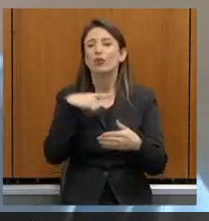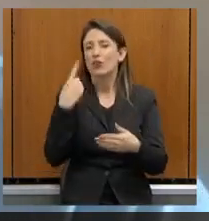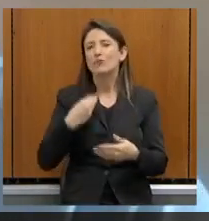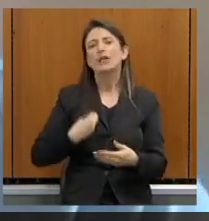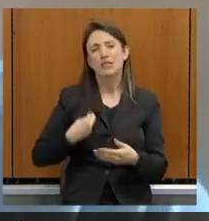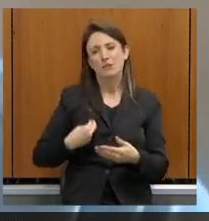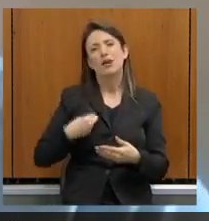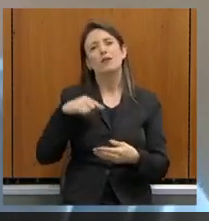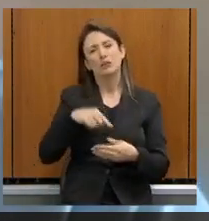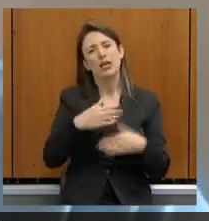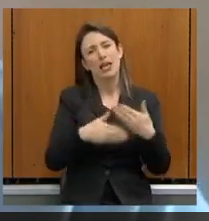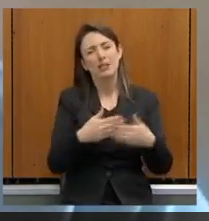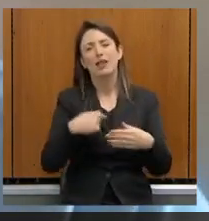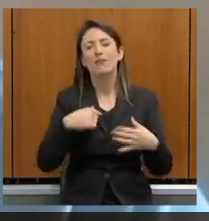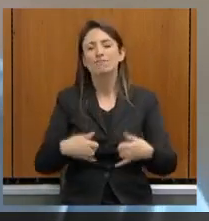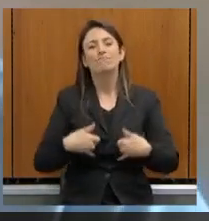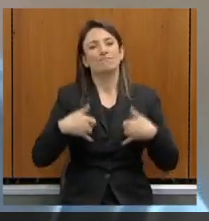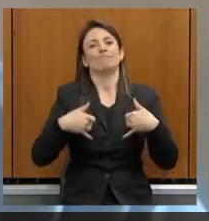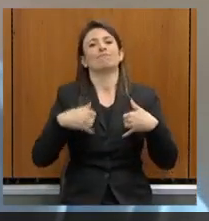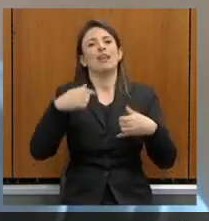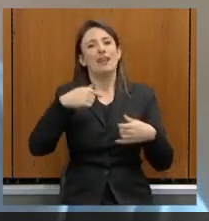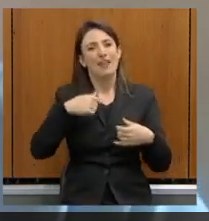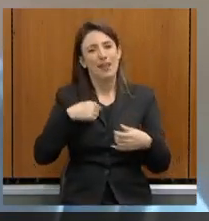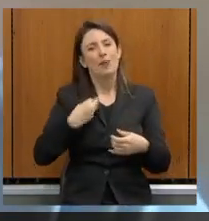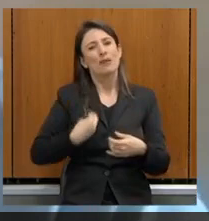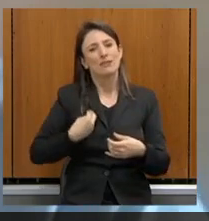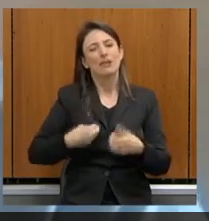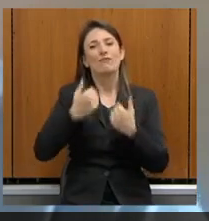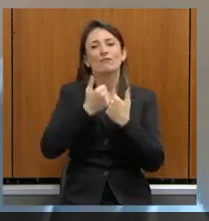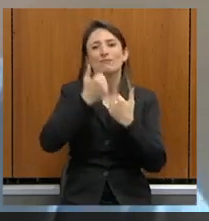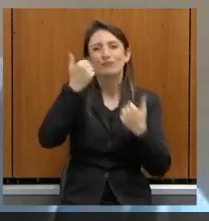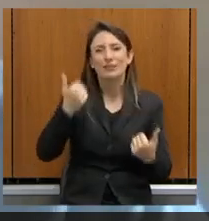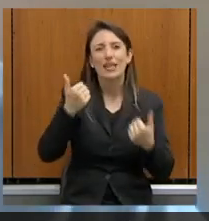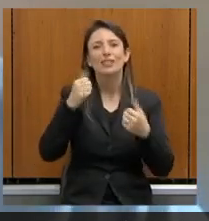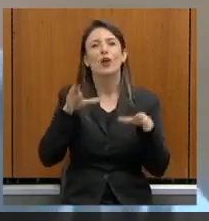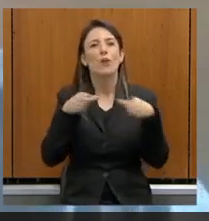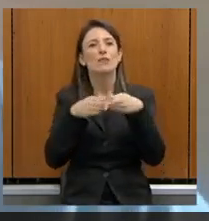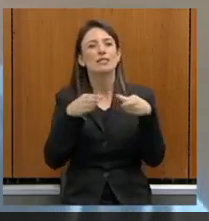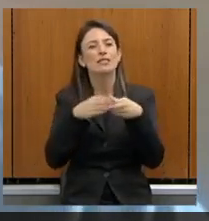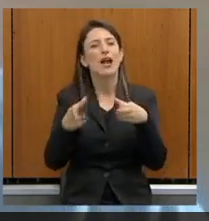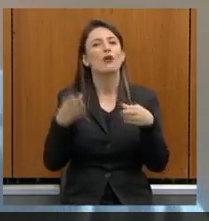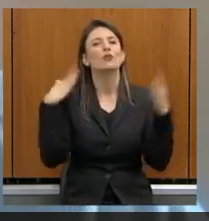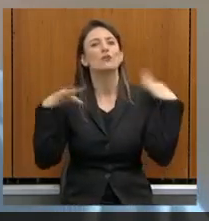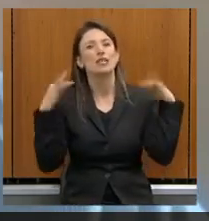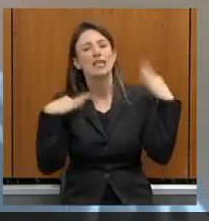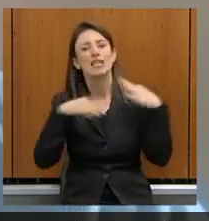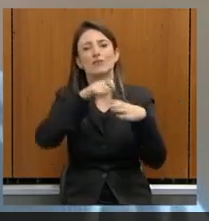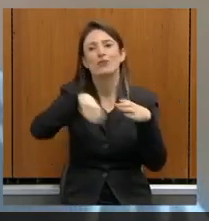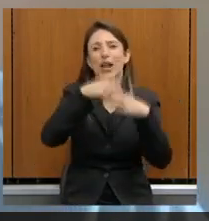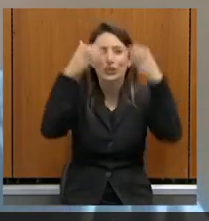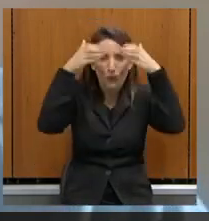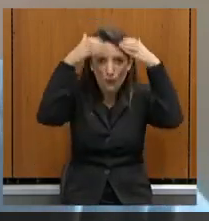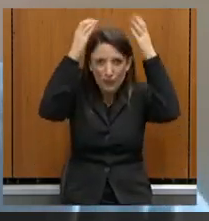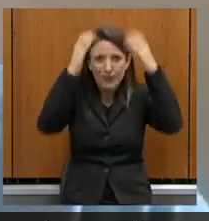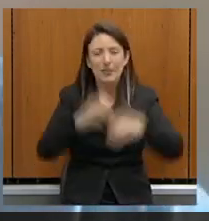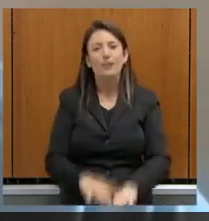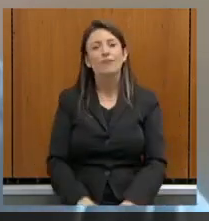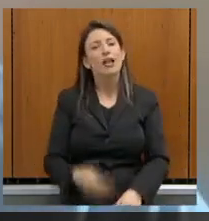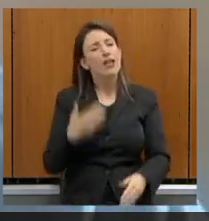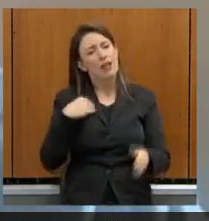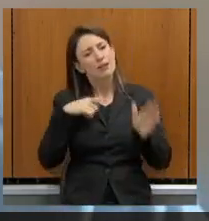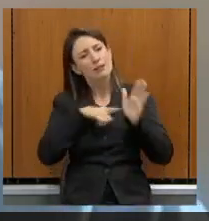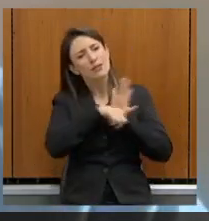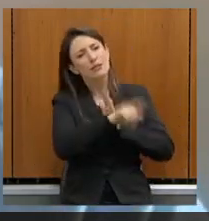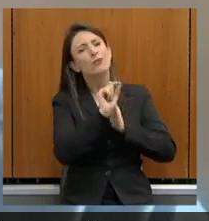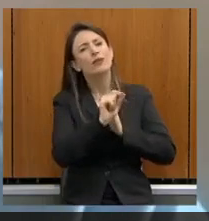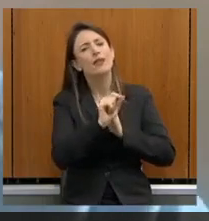o membro da comissão e o vice-presidente da Comissão de Turismo e Gastronomia. E a pergunta que eu queria fazer fazer em cima do